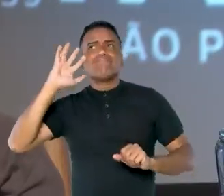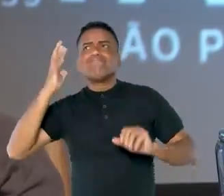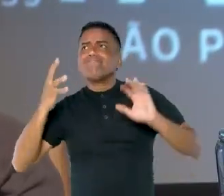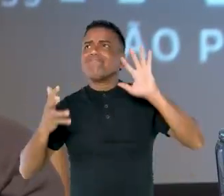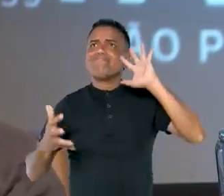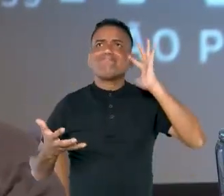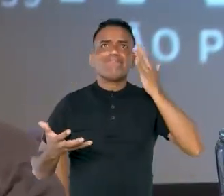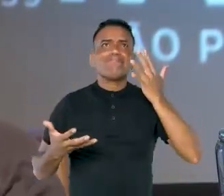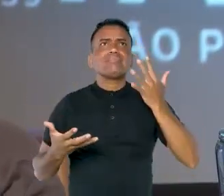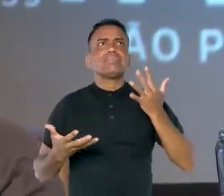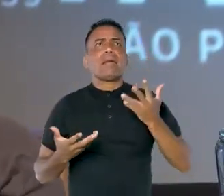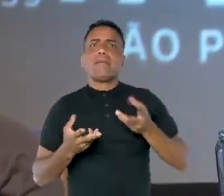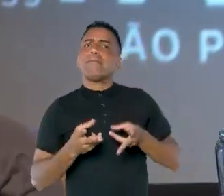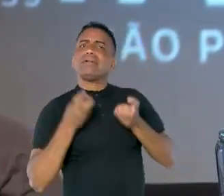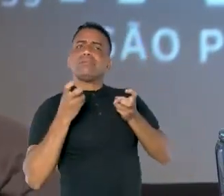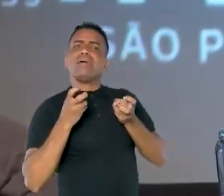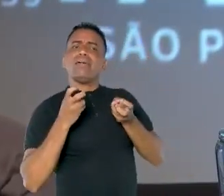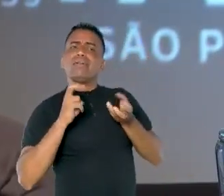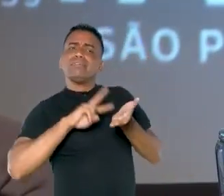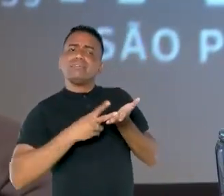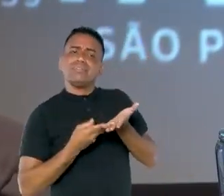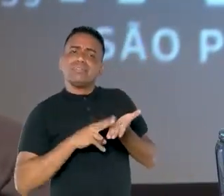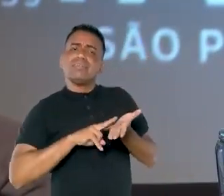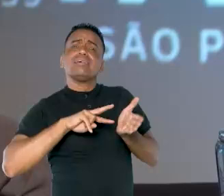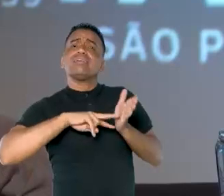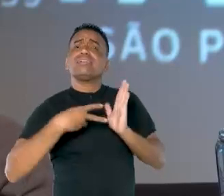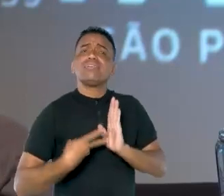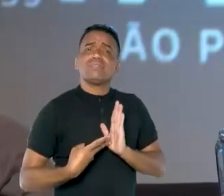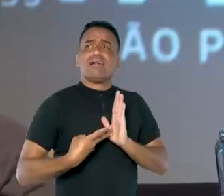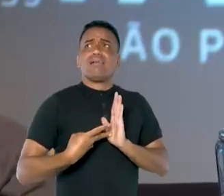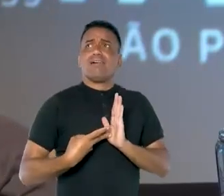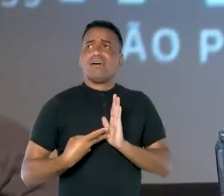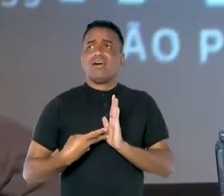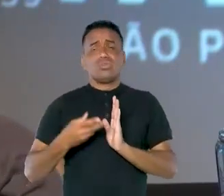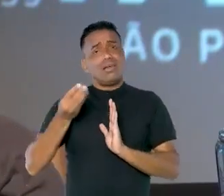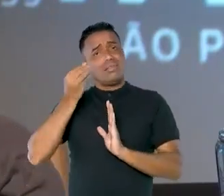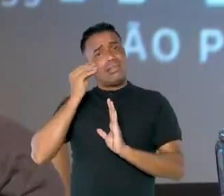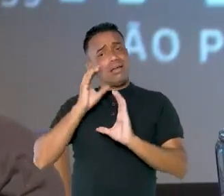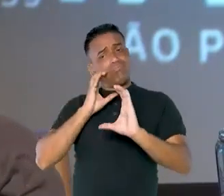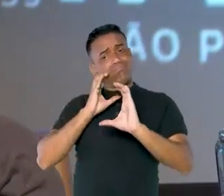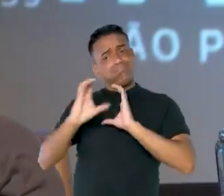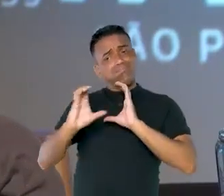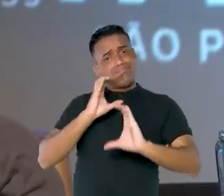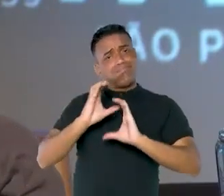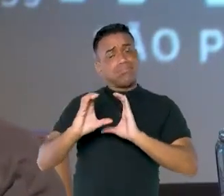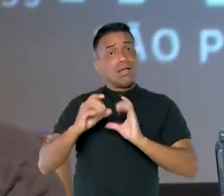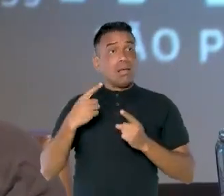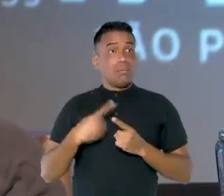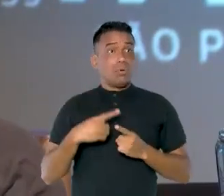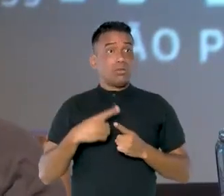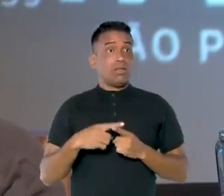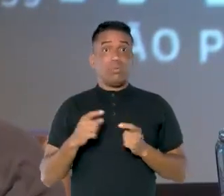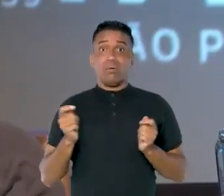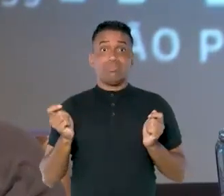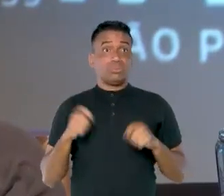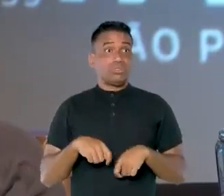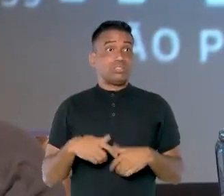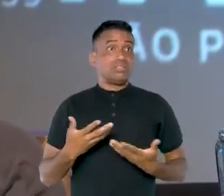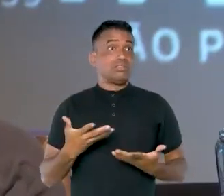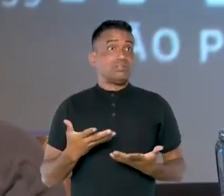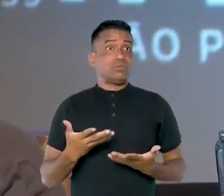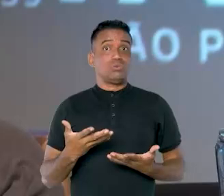tentar decifrá-la e, através dela, tentar comunicar, porque não é mais possível que nos